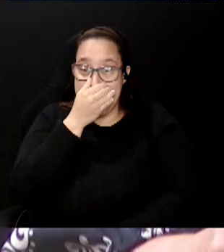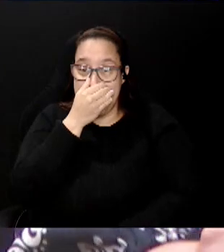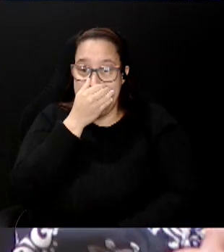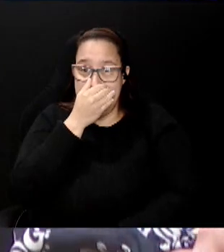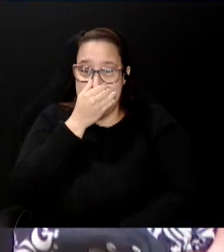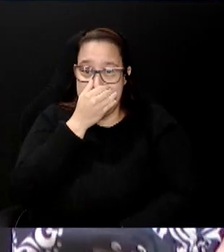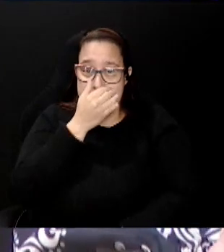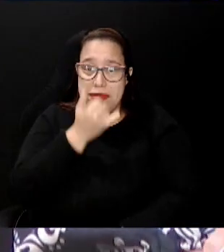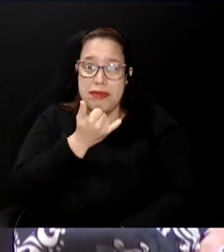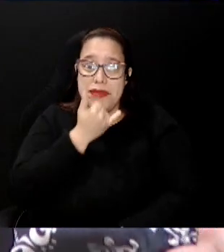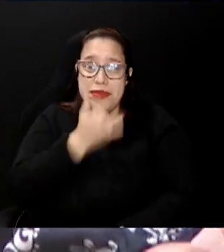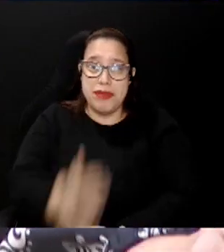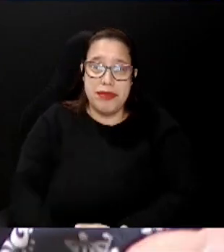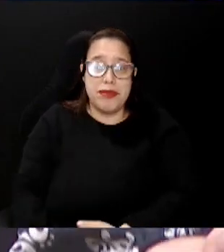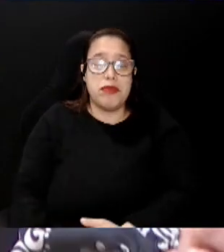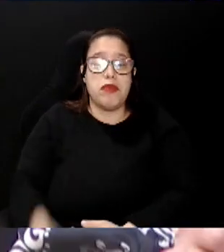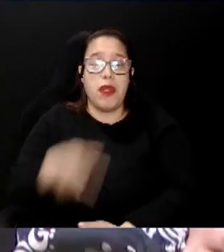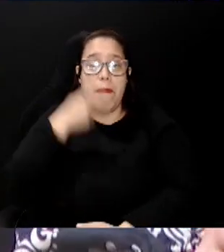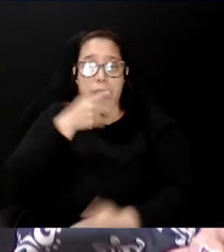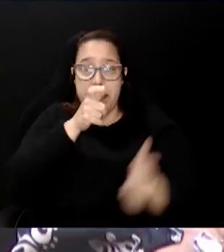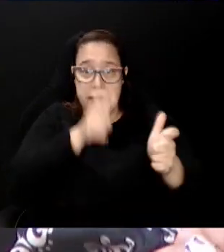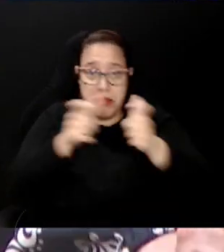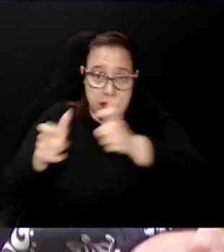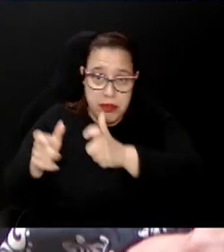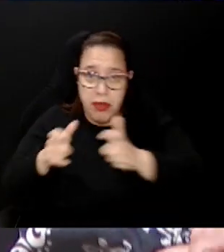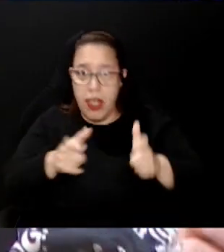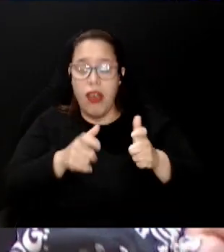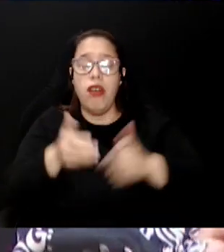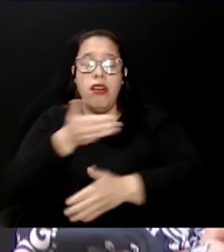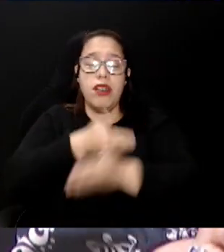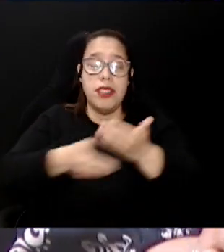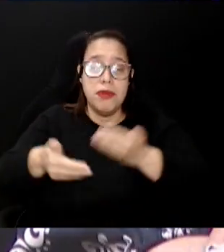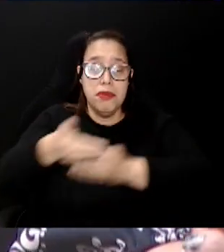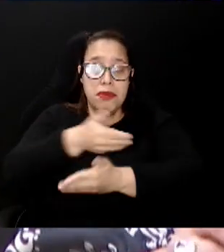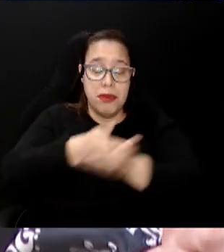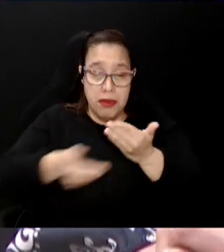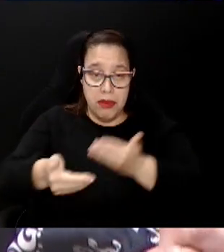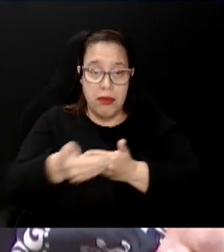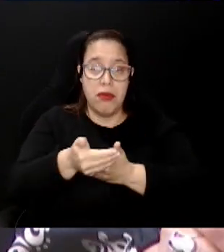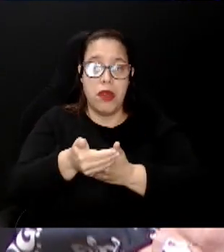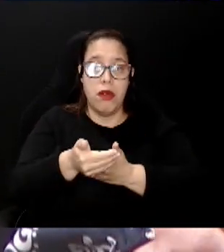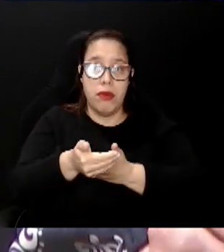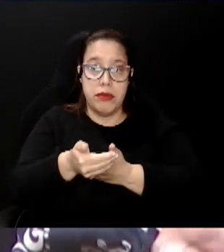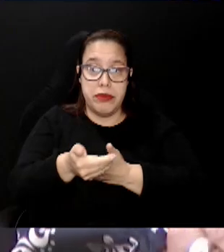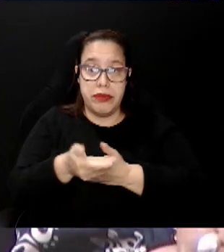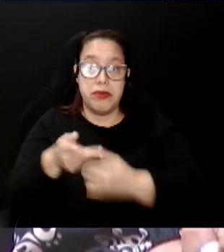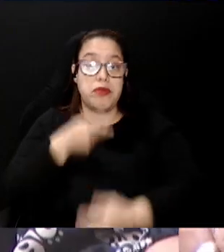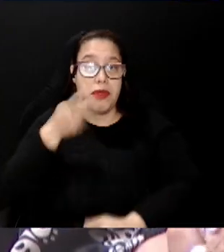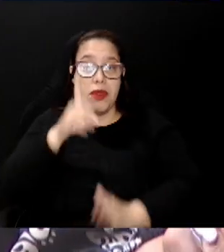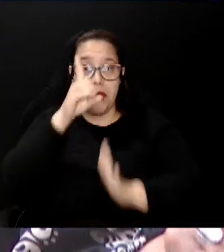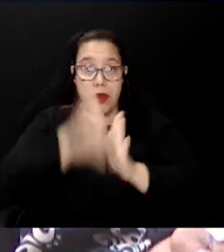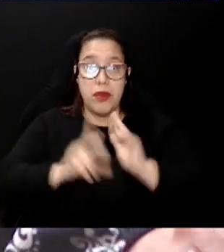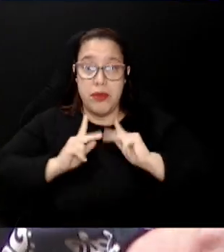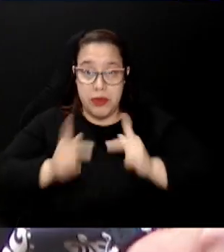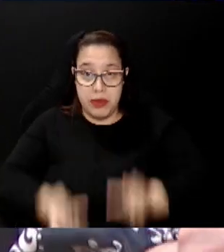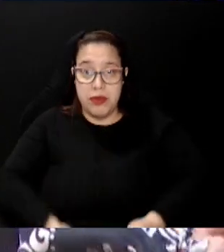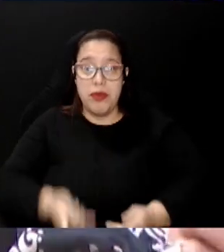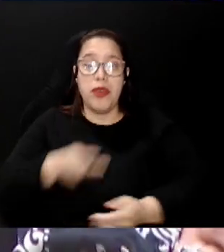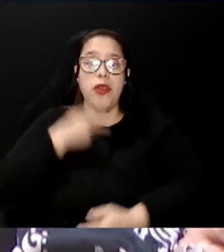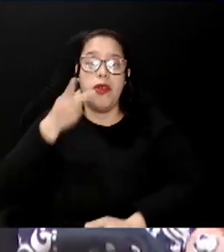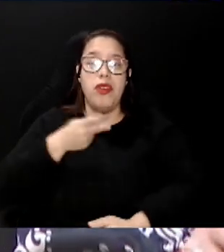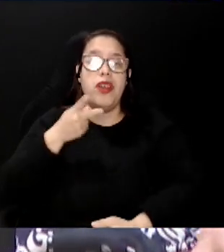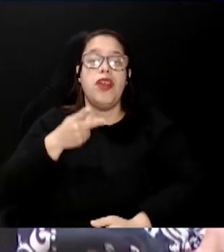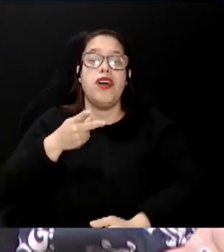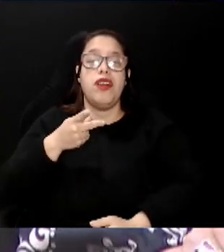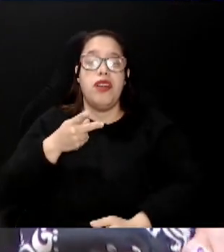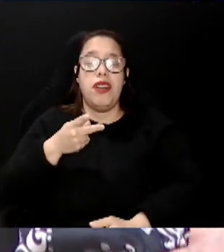de espaços de participação desses jovens, é falar de direitos humanos, é falar de afetividade, é falar